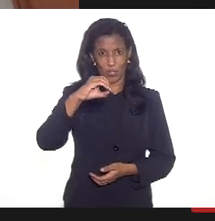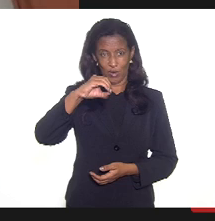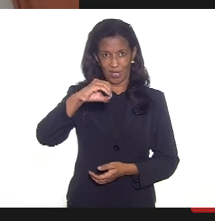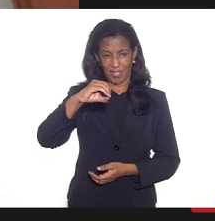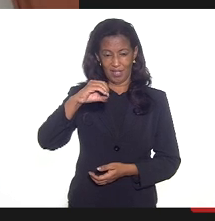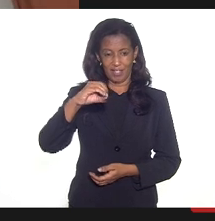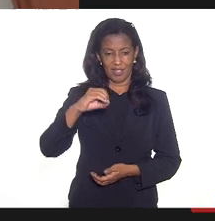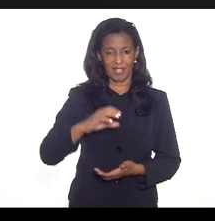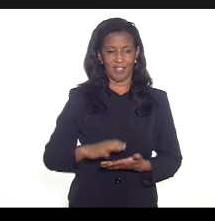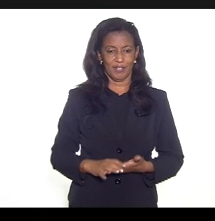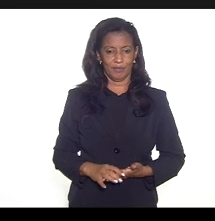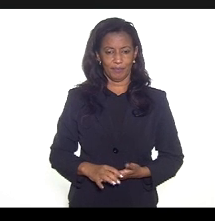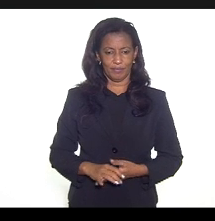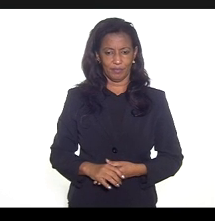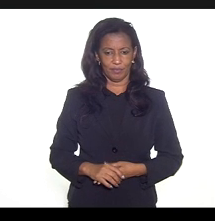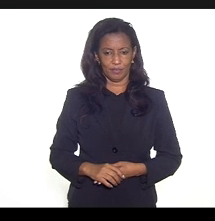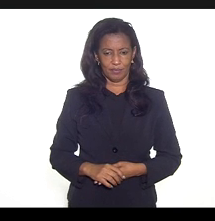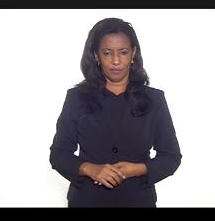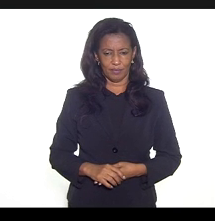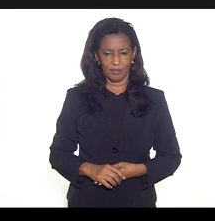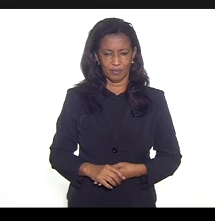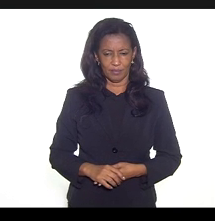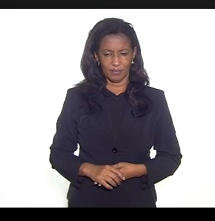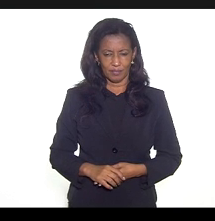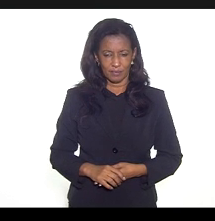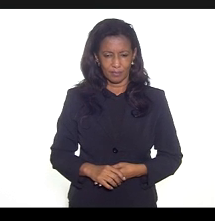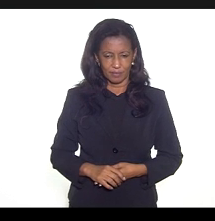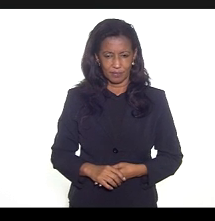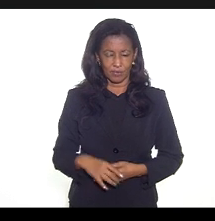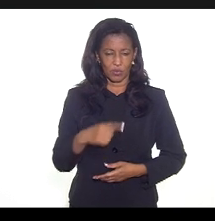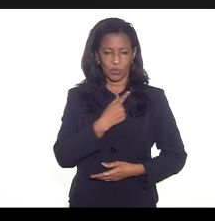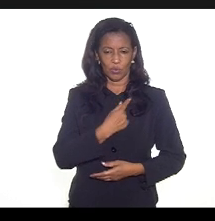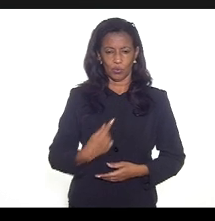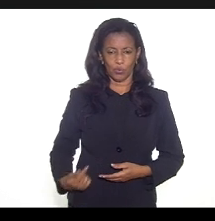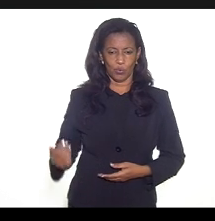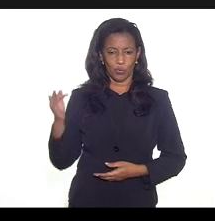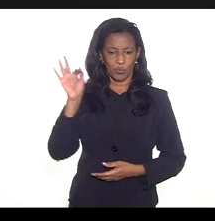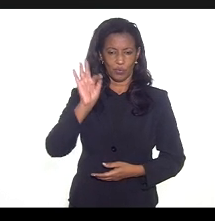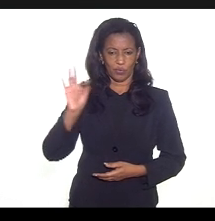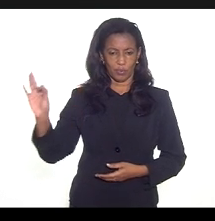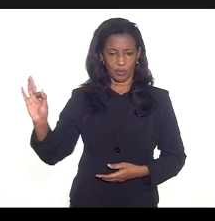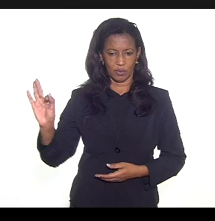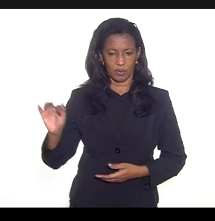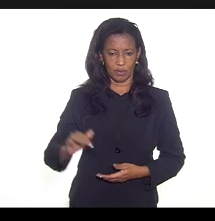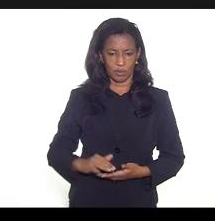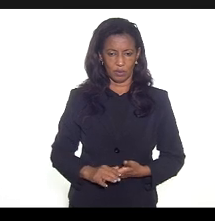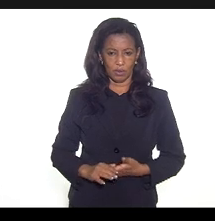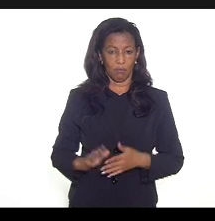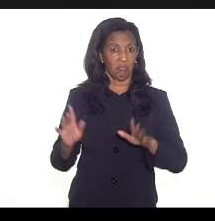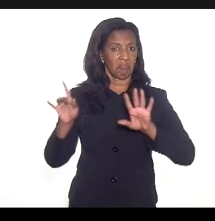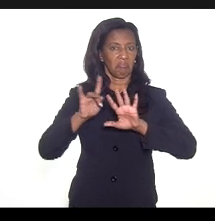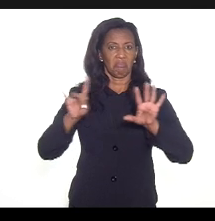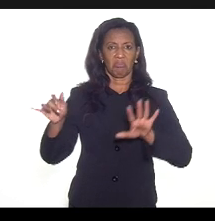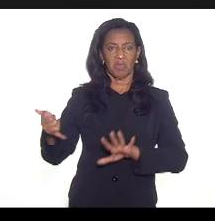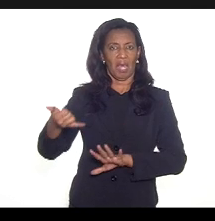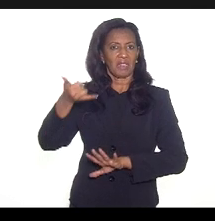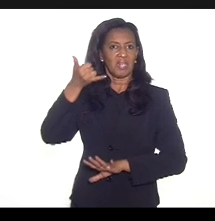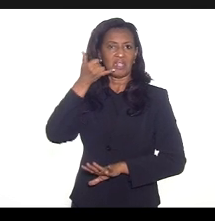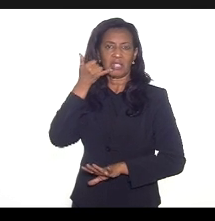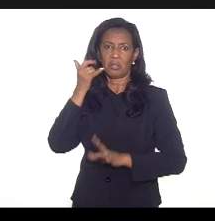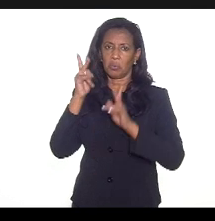180 do governo federal e não está atendendo como